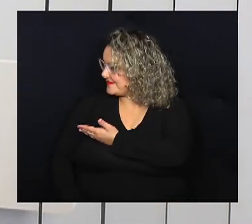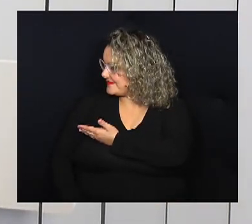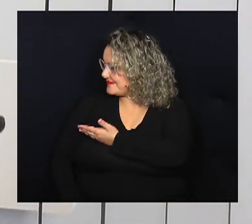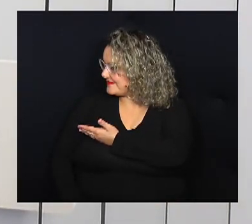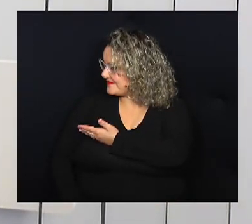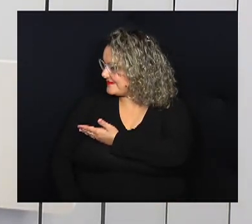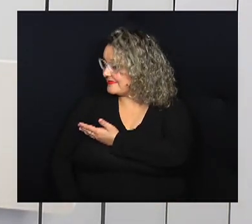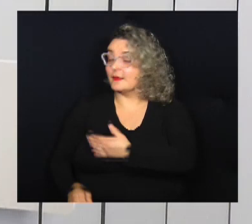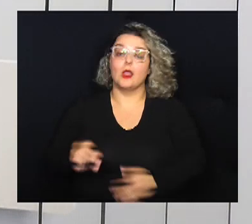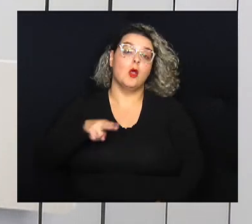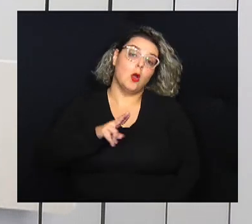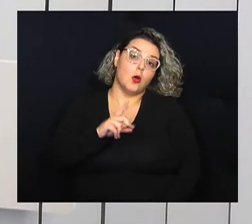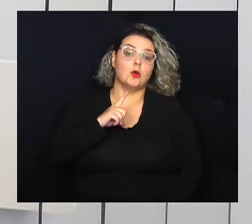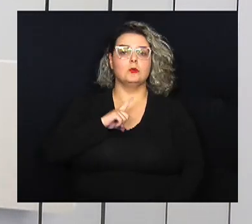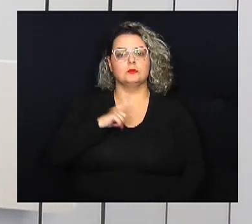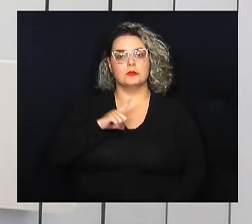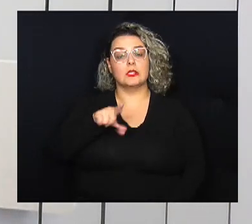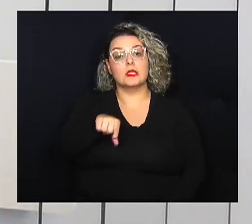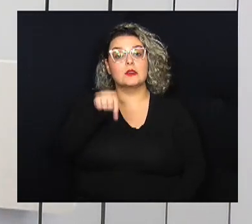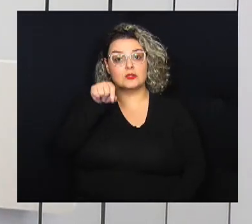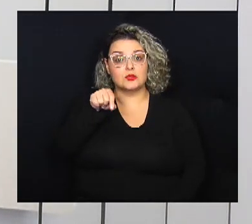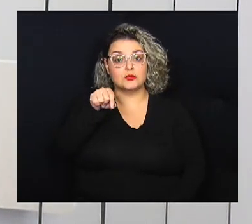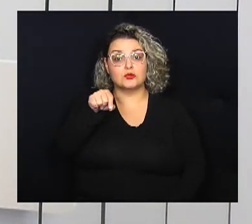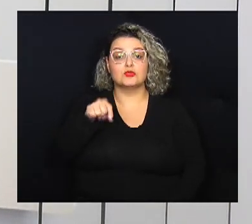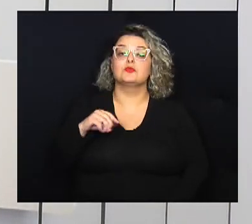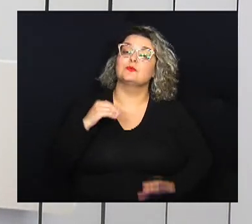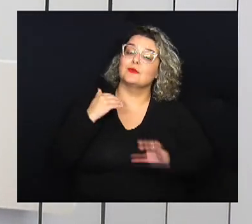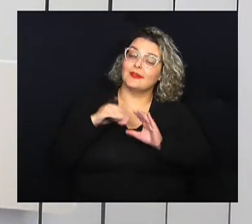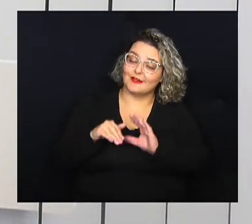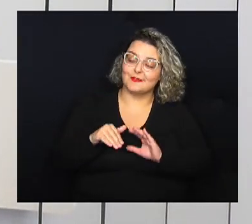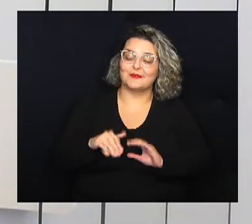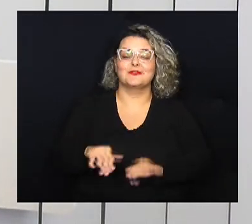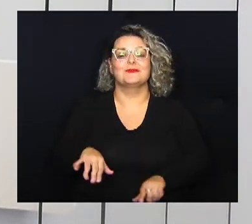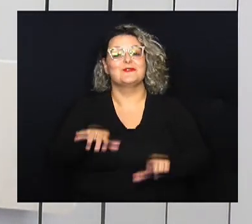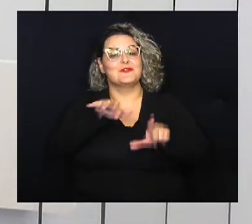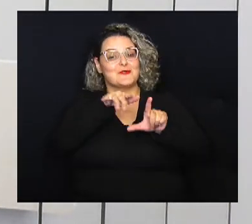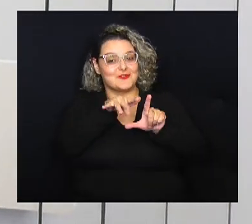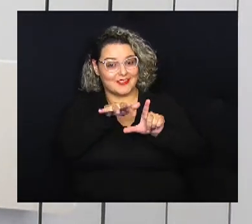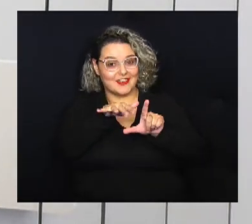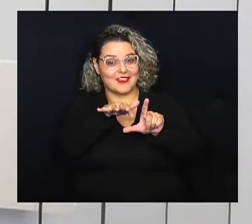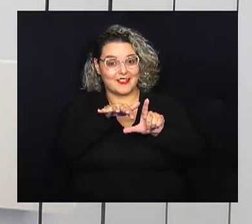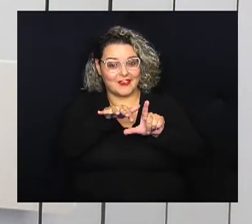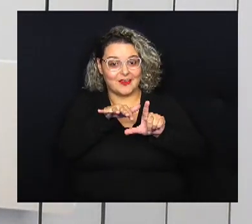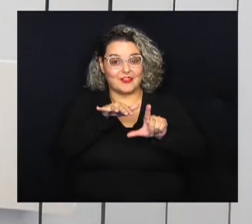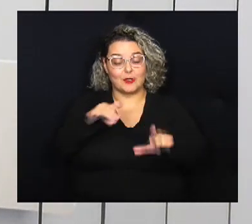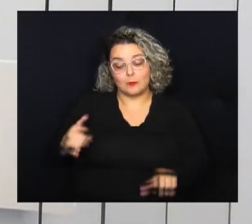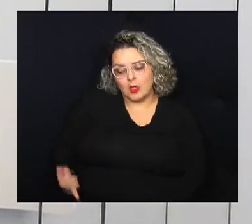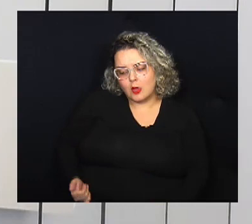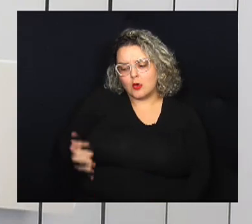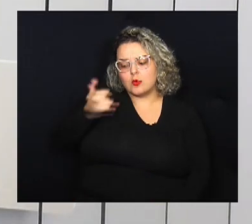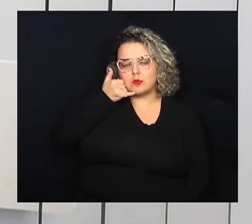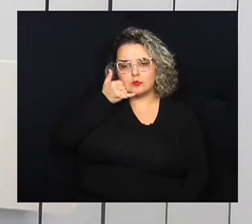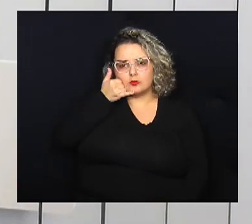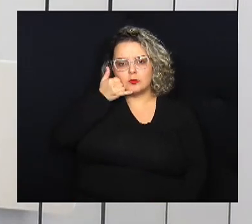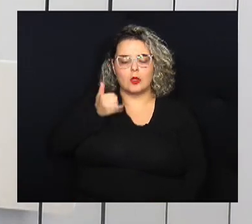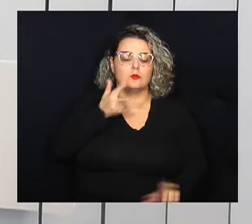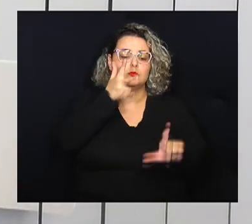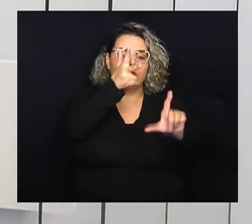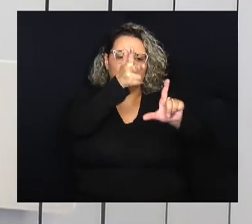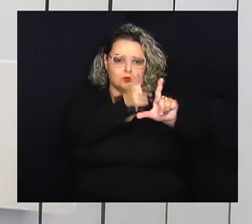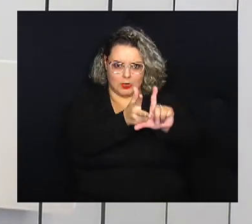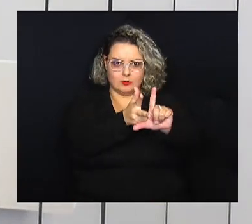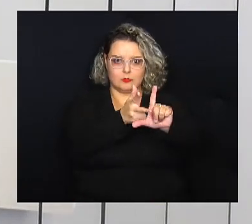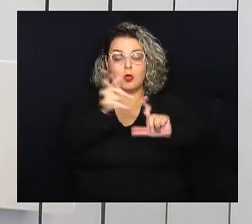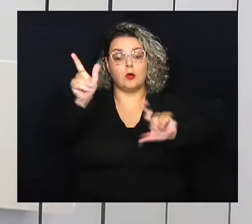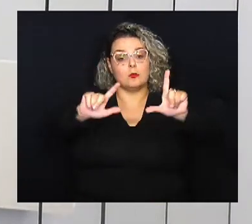978293776. Ou você tem a opção de enviar uma mensagem através do nosso QR Code. Com a câmera do seu celular apontada